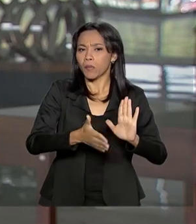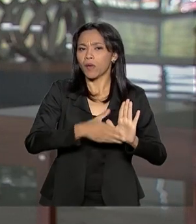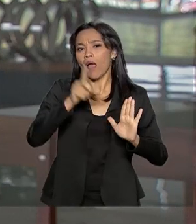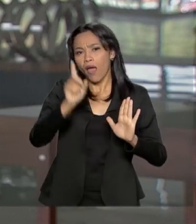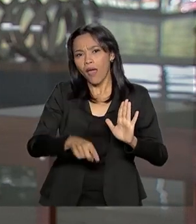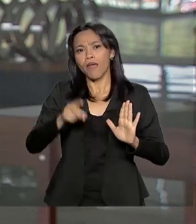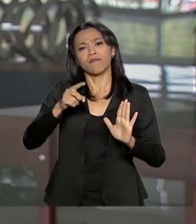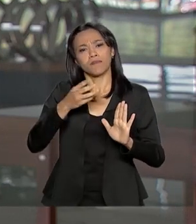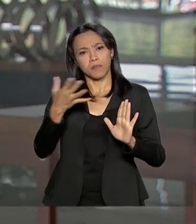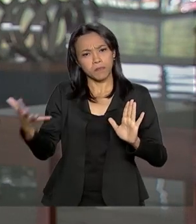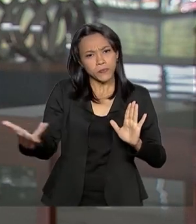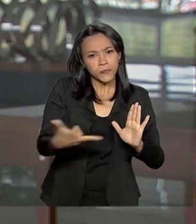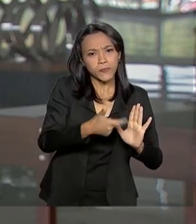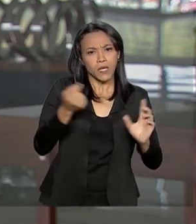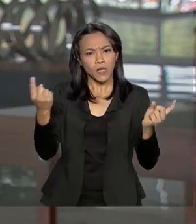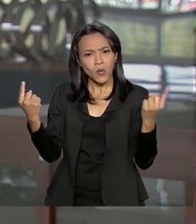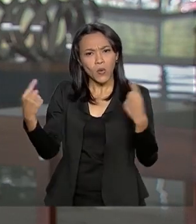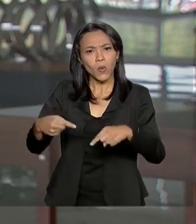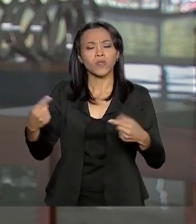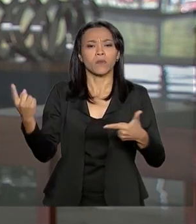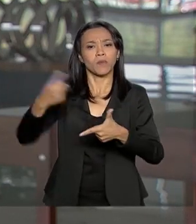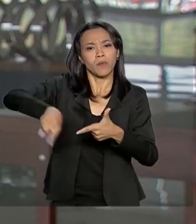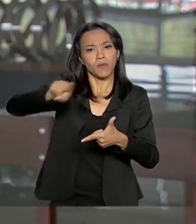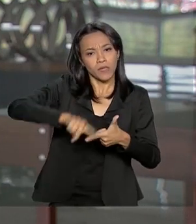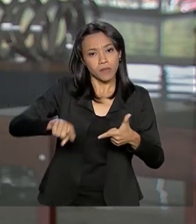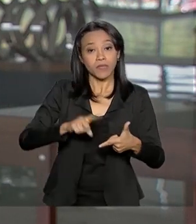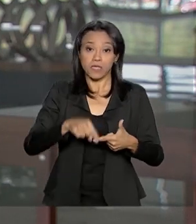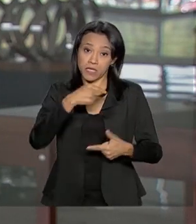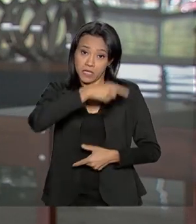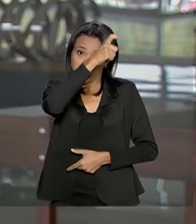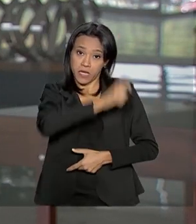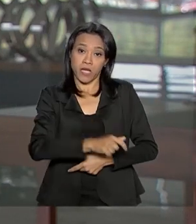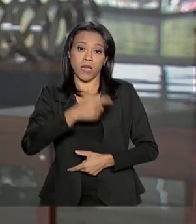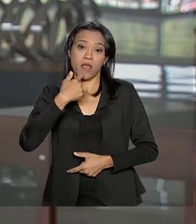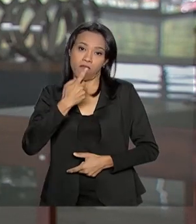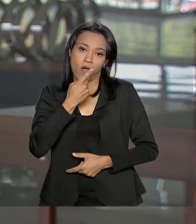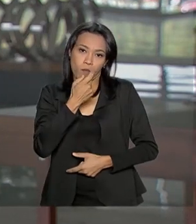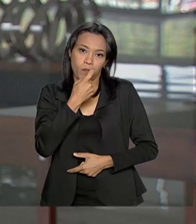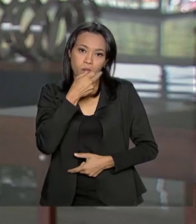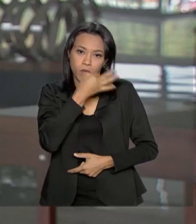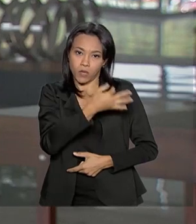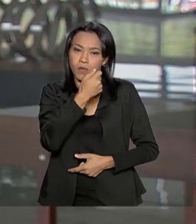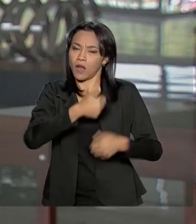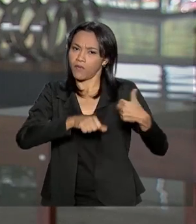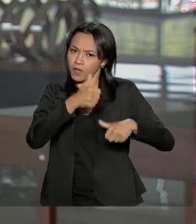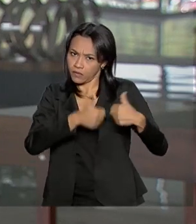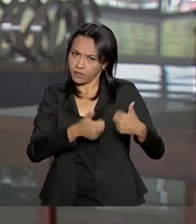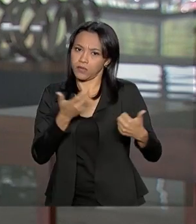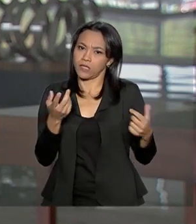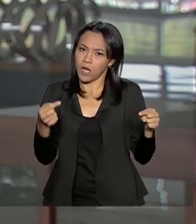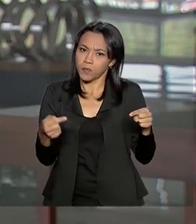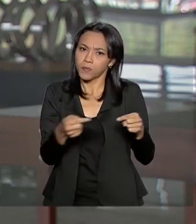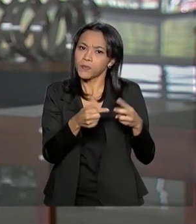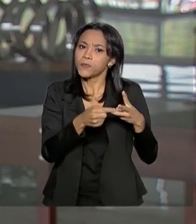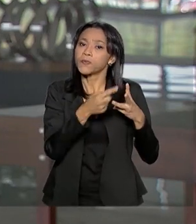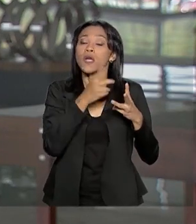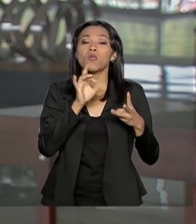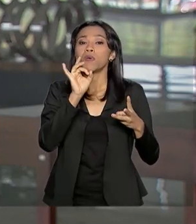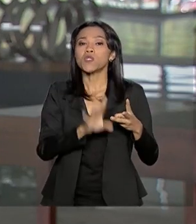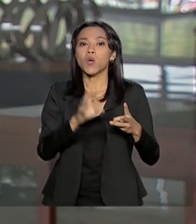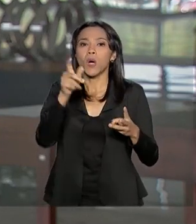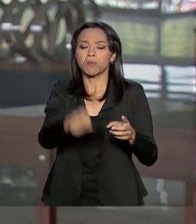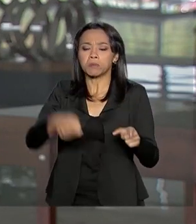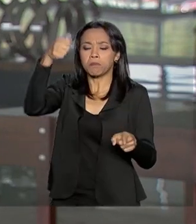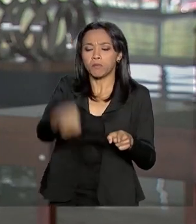para combater combater problemas que na avaliação dele estão relacionados moura afirmou que não se trata apenas de aumentar